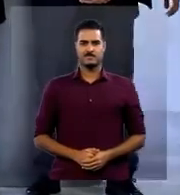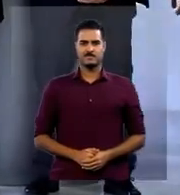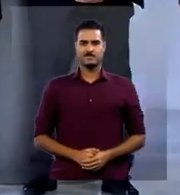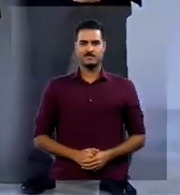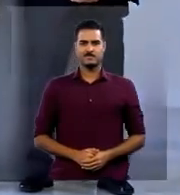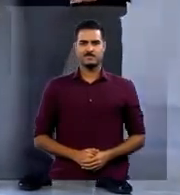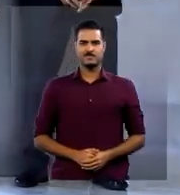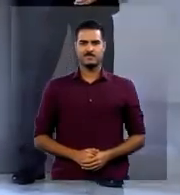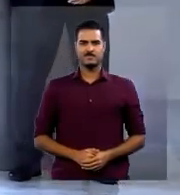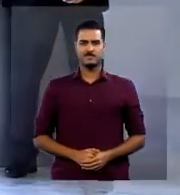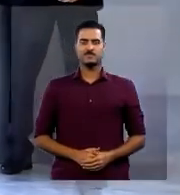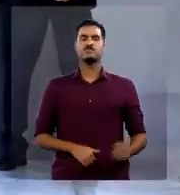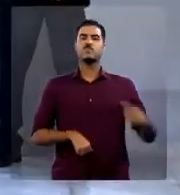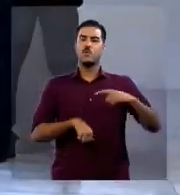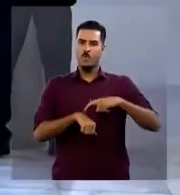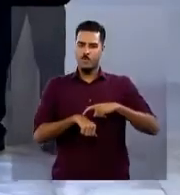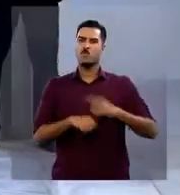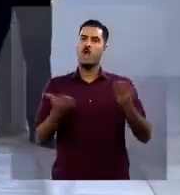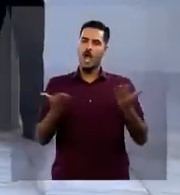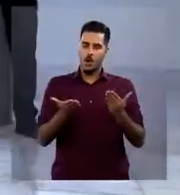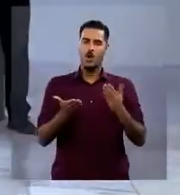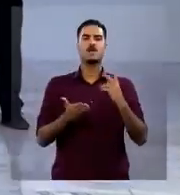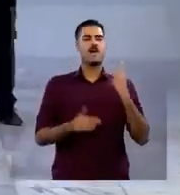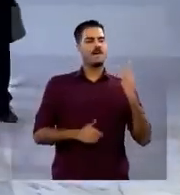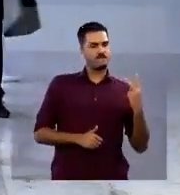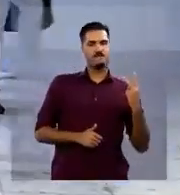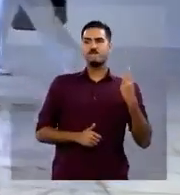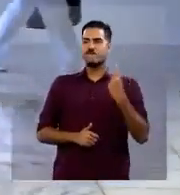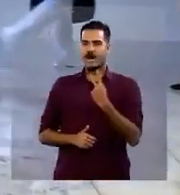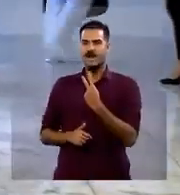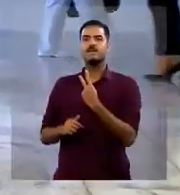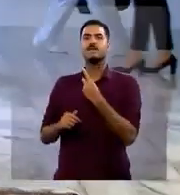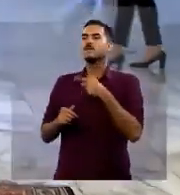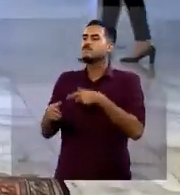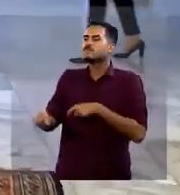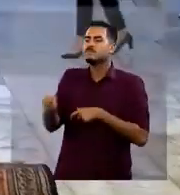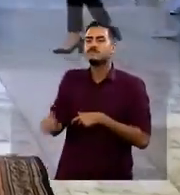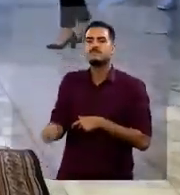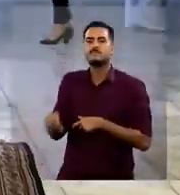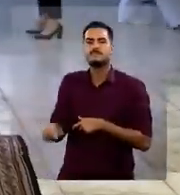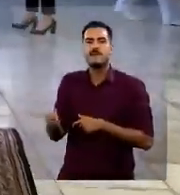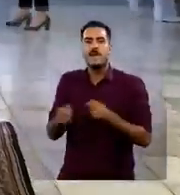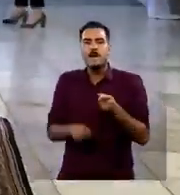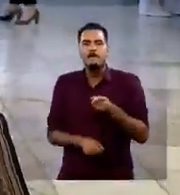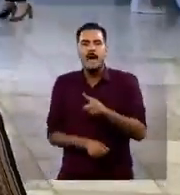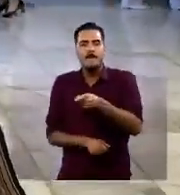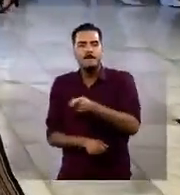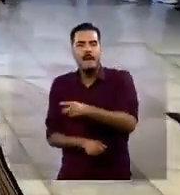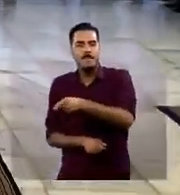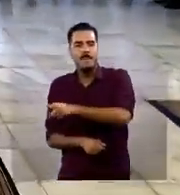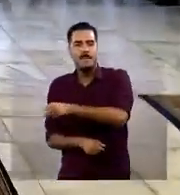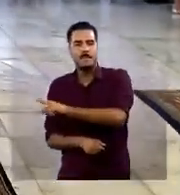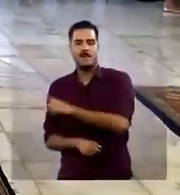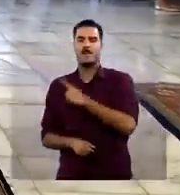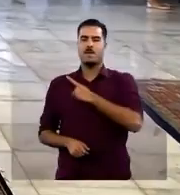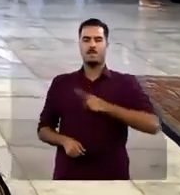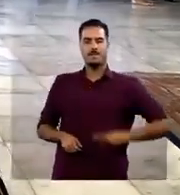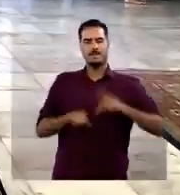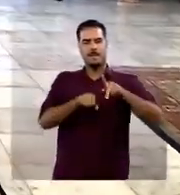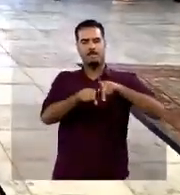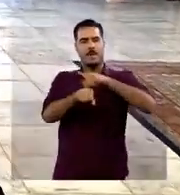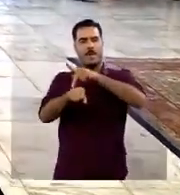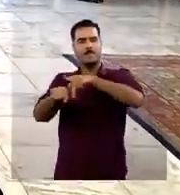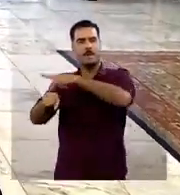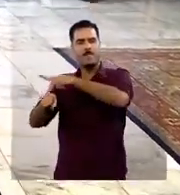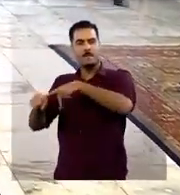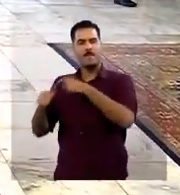Aos cumprimentos dos chefes de Estado, dos vice-chefes de Estado, dos chefes de governo, dos vice-chefes